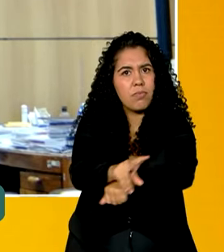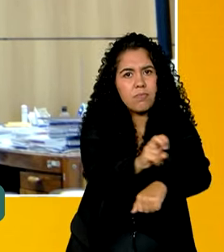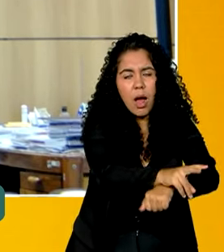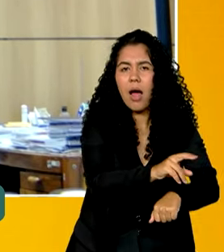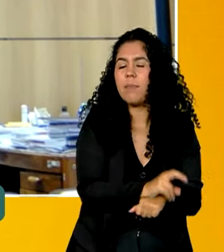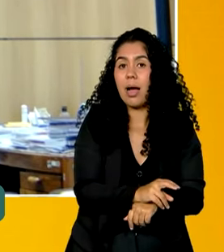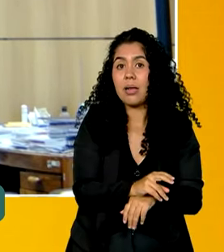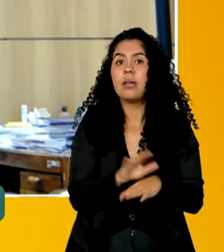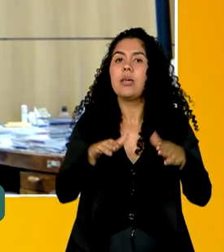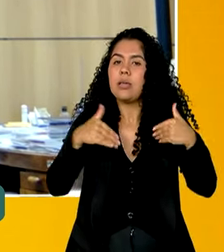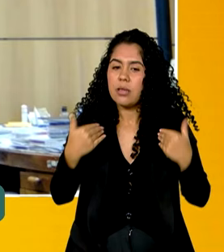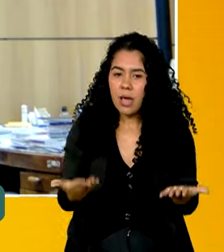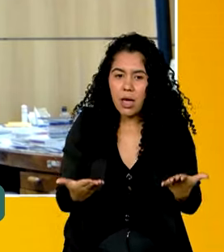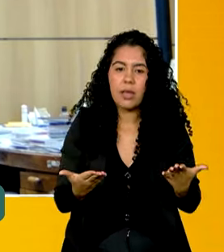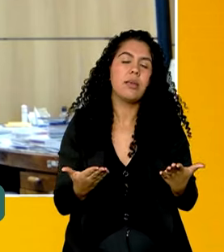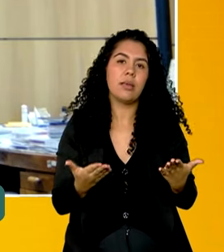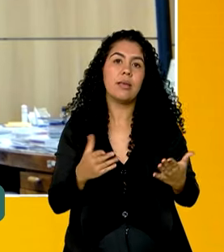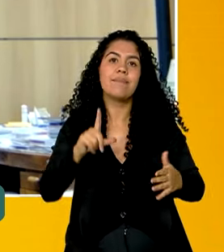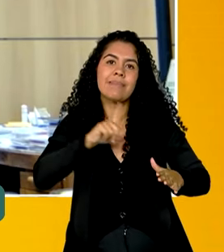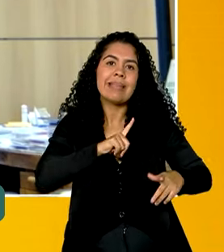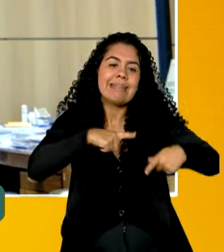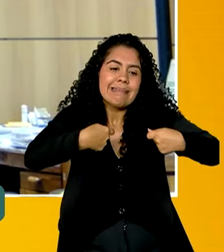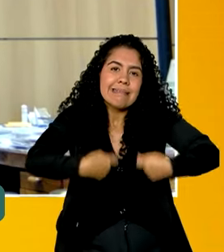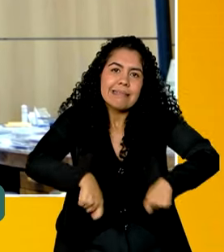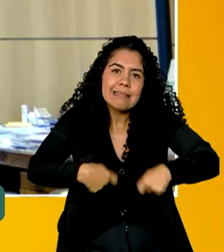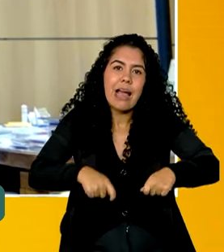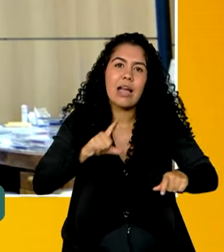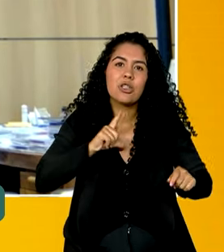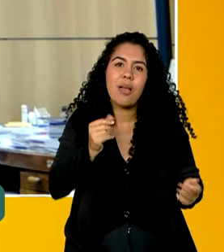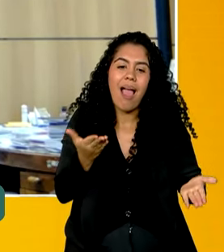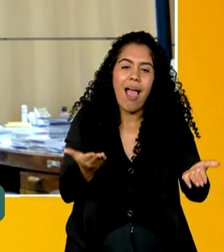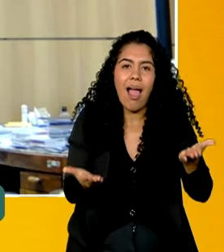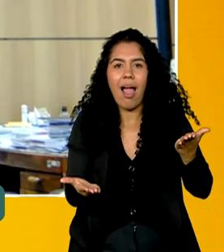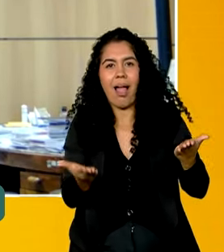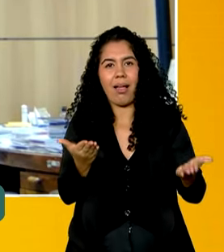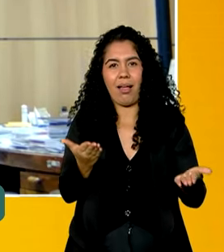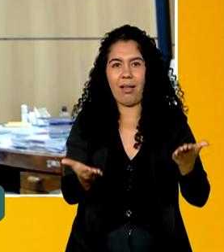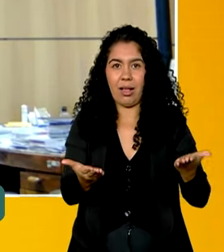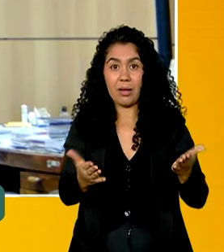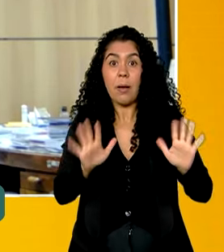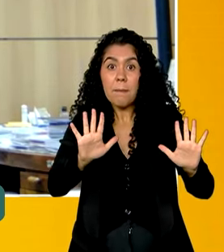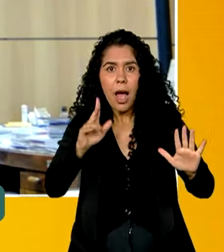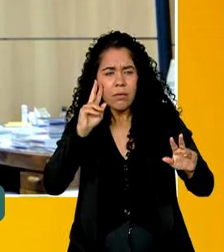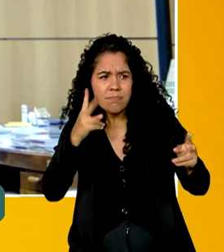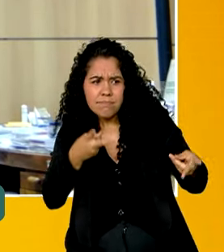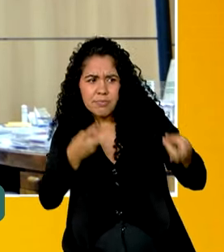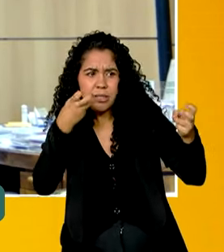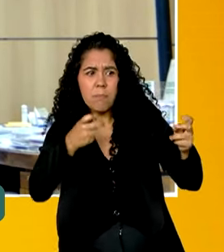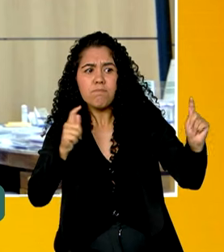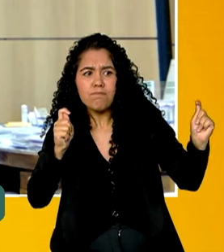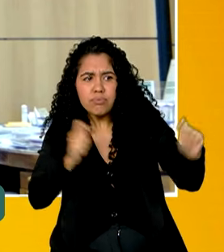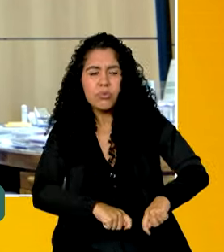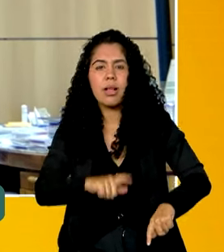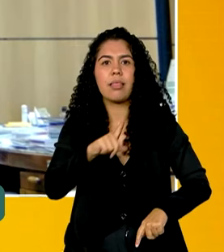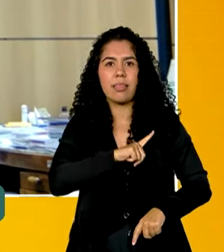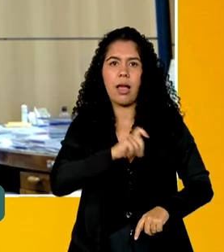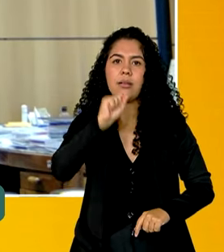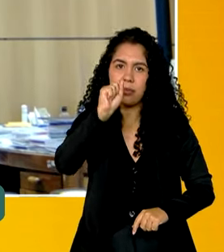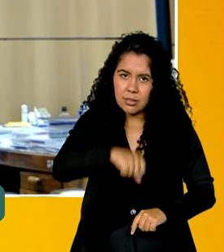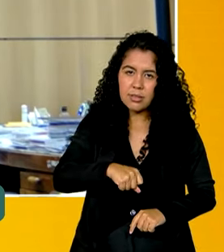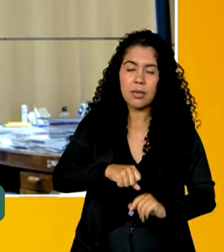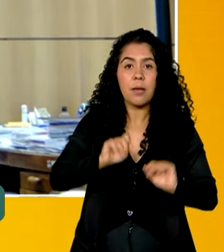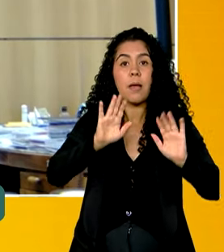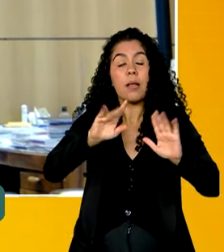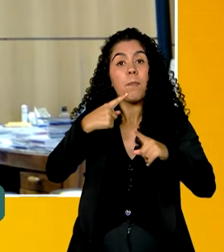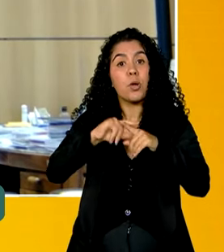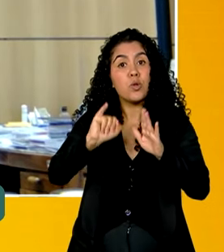Portanto, aqui tem uma necessidade de um equilíbrio, mas a gente enxerga que é possível continuar reduzindo os juros, até porque os